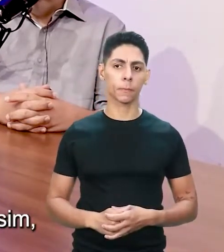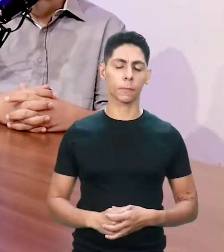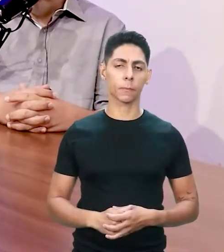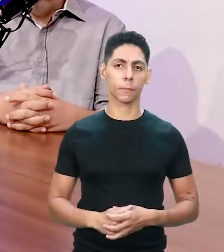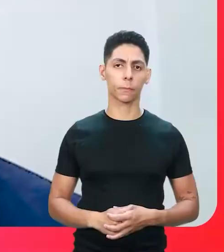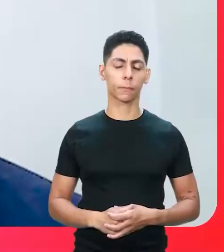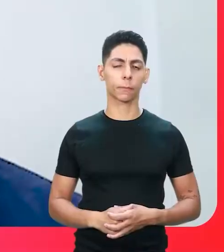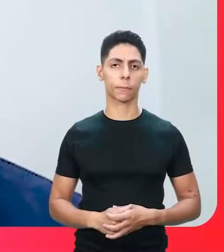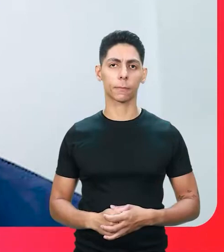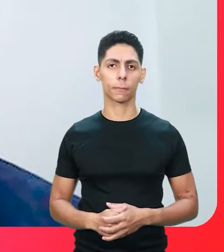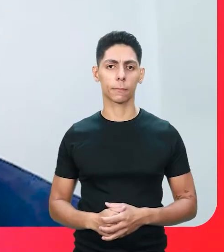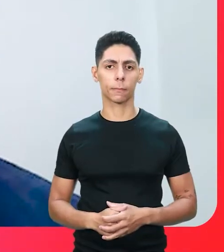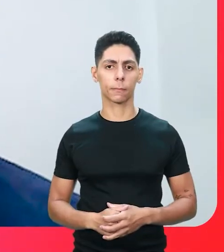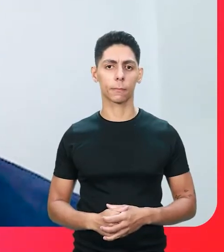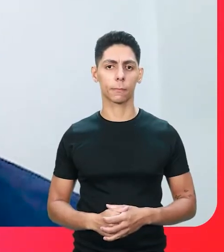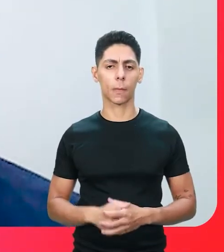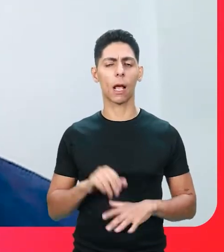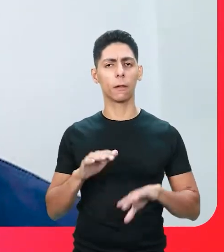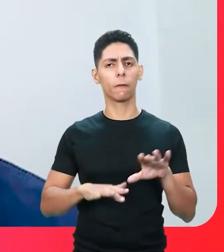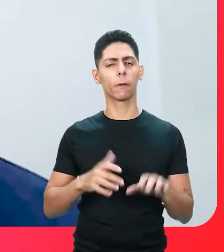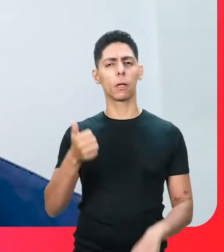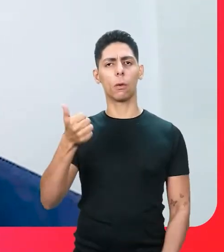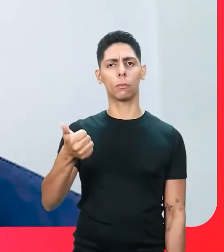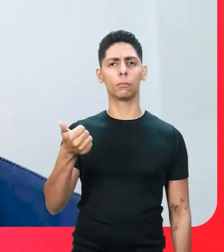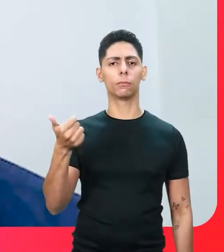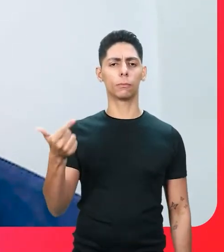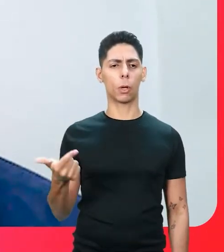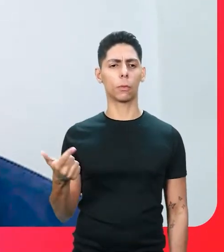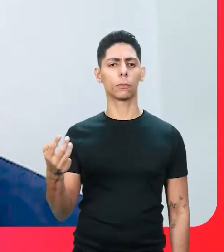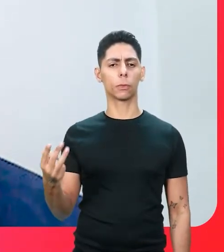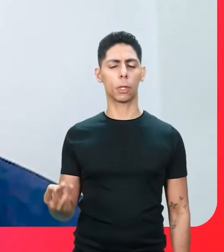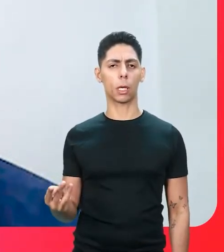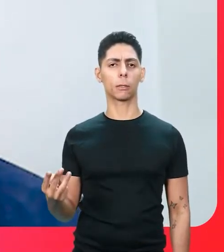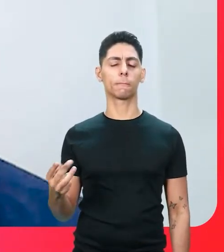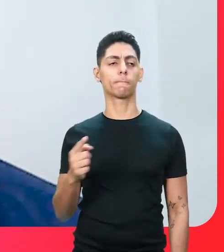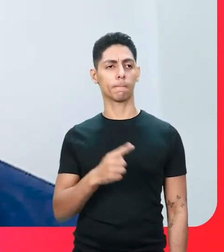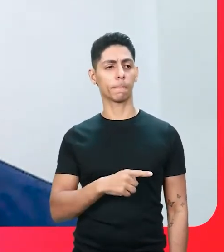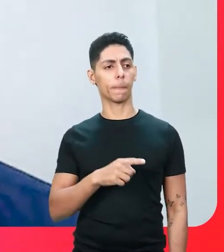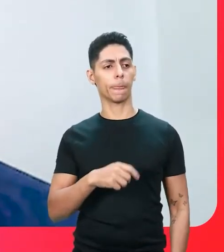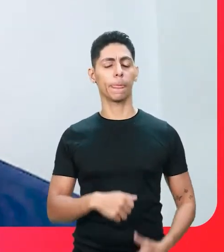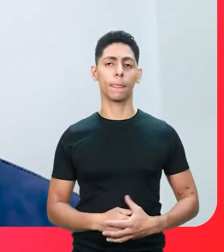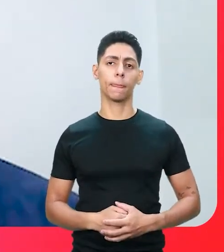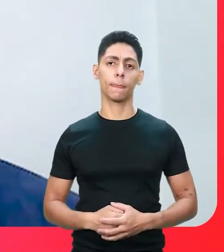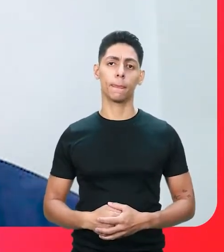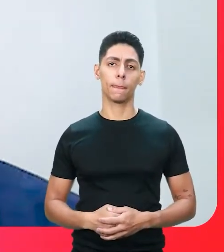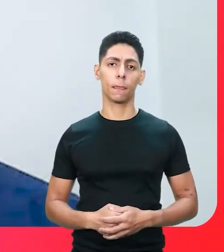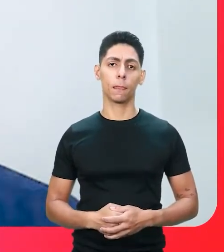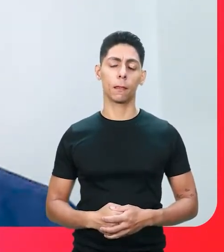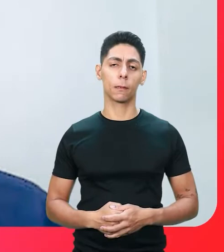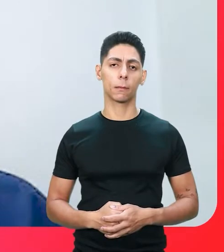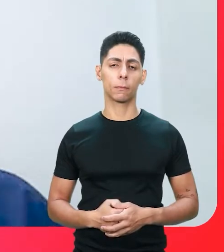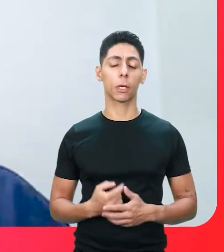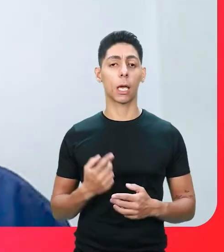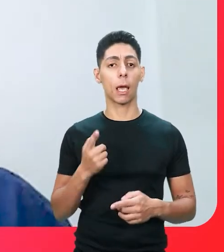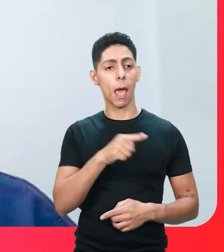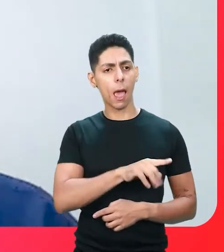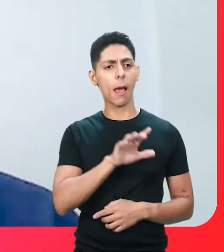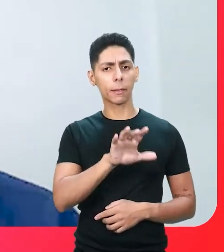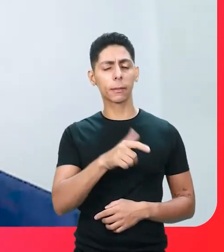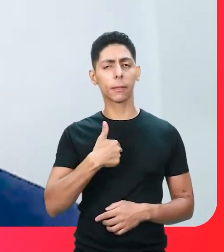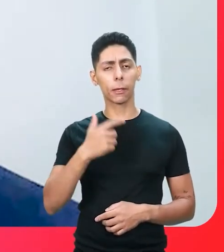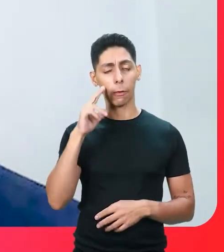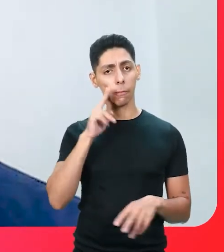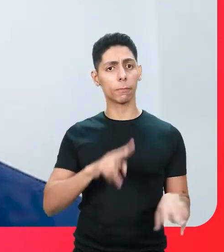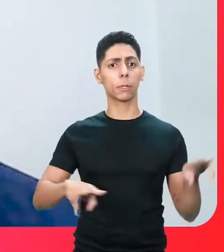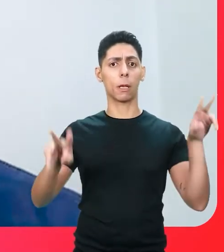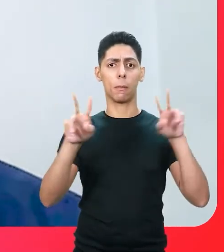assim, 1, 2, 3. Dando tremidas que vão e param. Por causa do nistagmo. É assim que eu enxergo. Era um